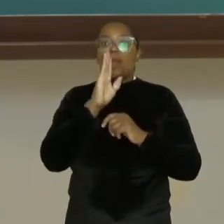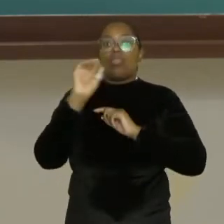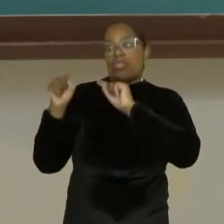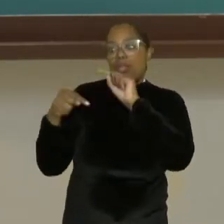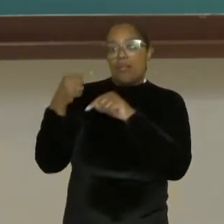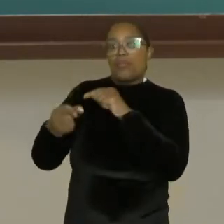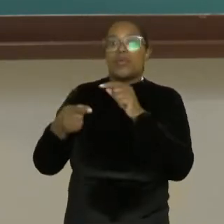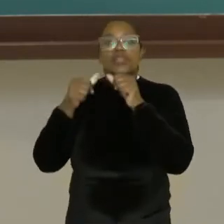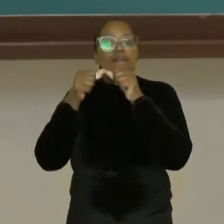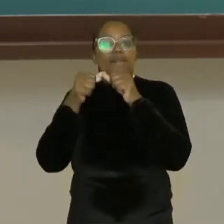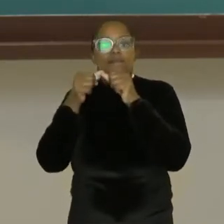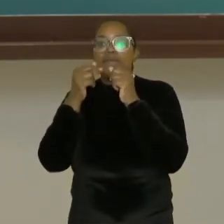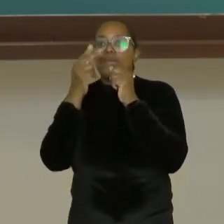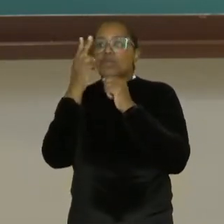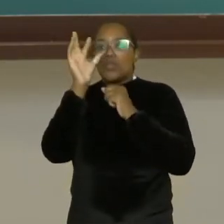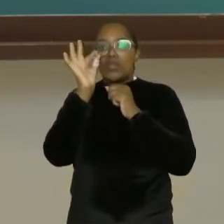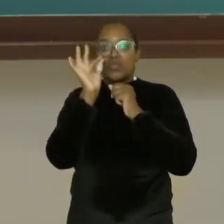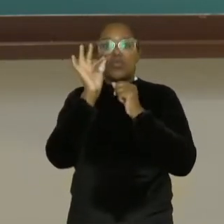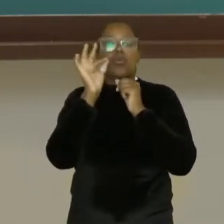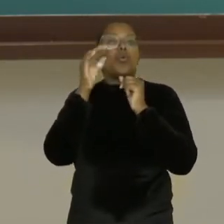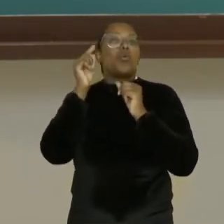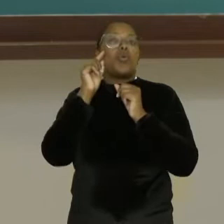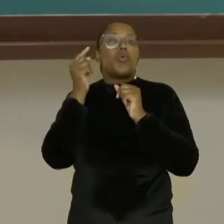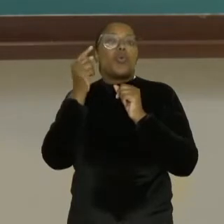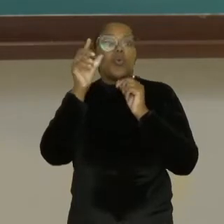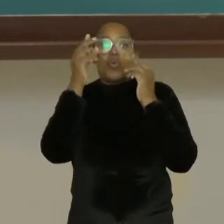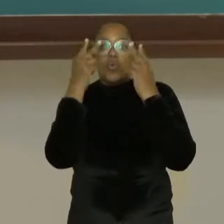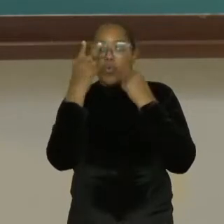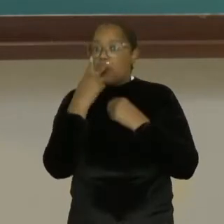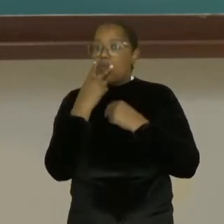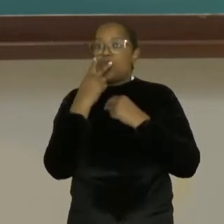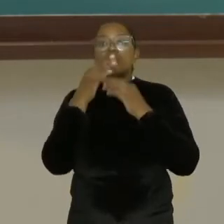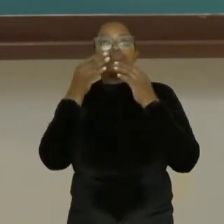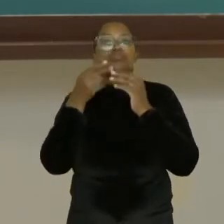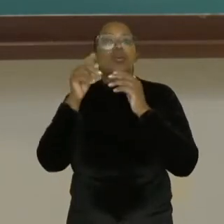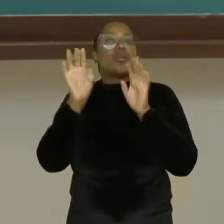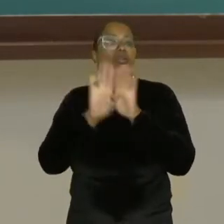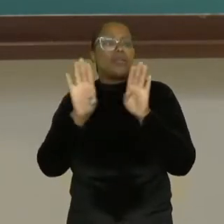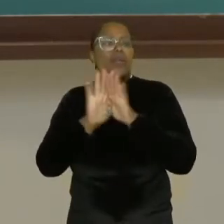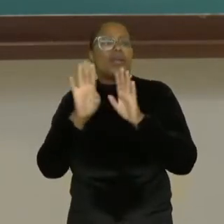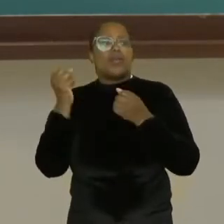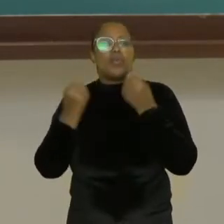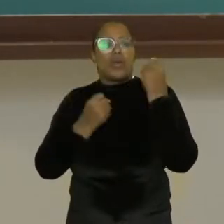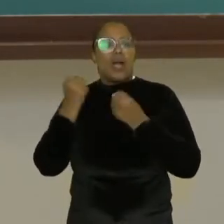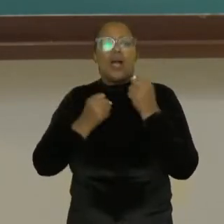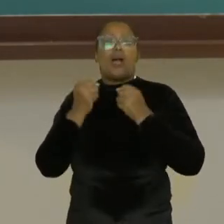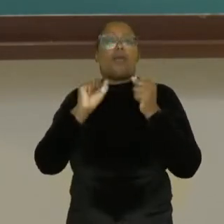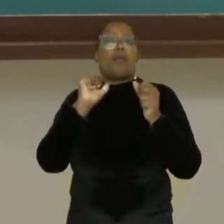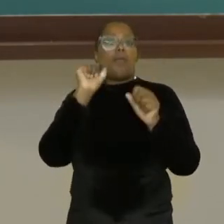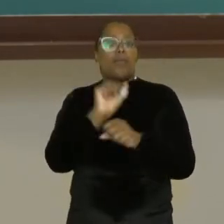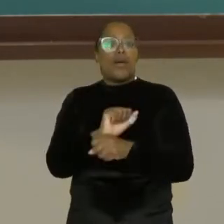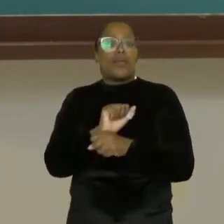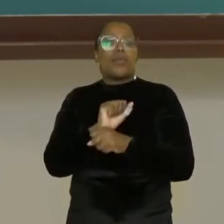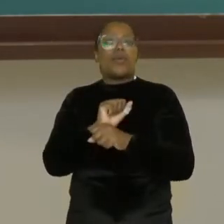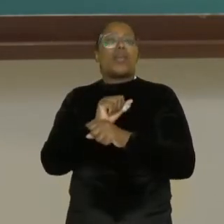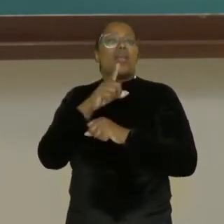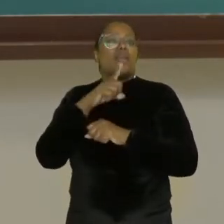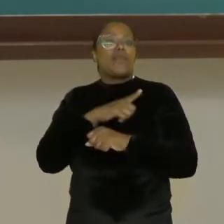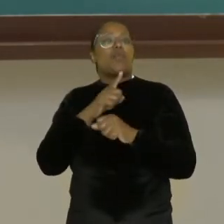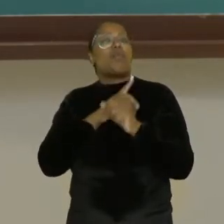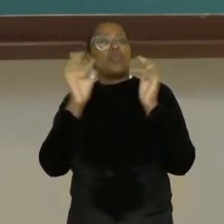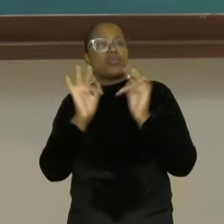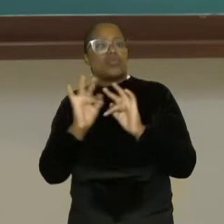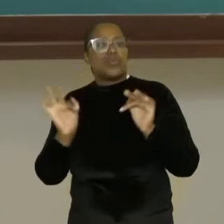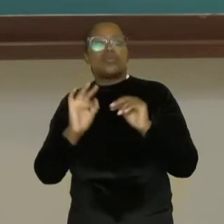fechando o olho esquerdo e não enxergou mais a rua. Mas o automóvel piscou o olho preto e animou-o com um